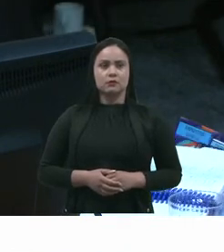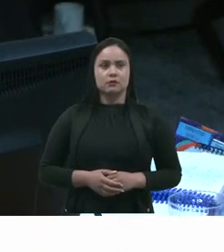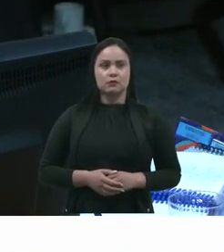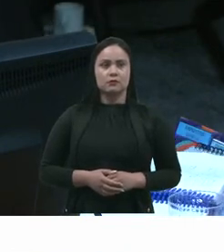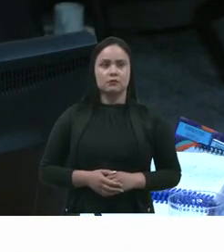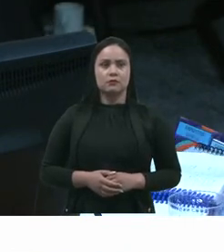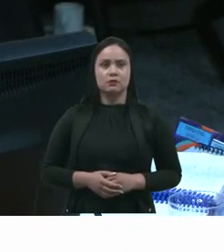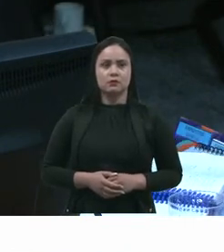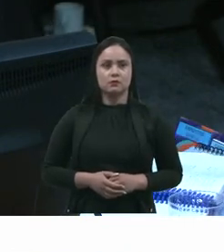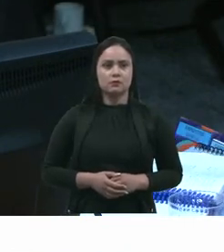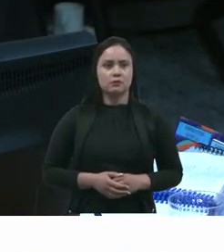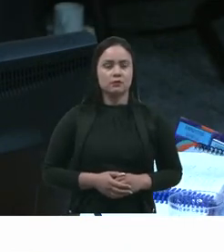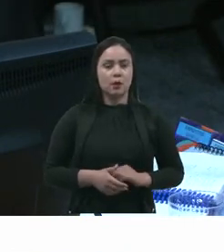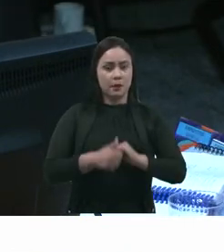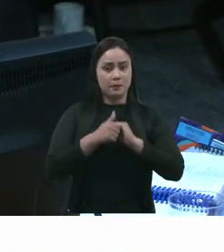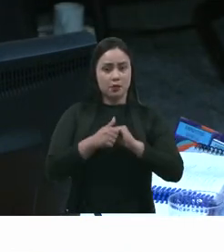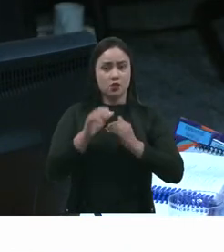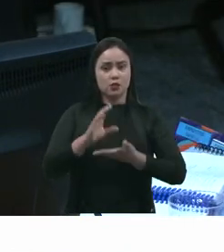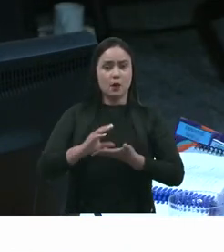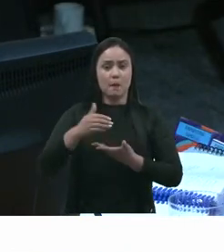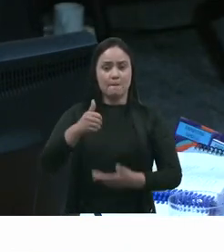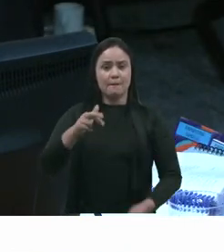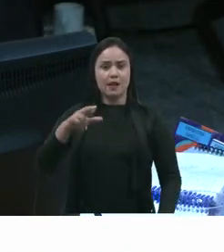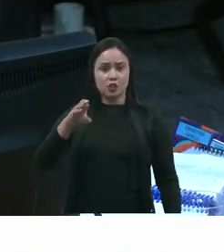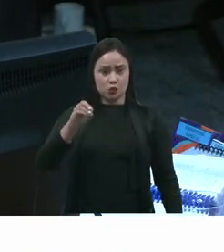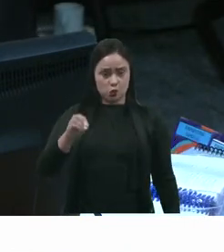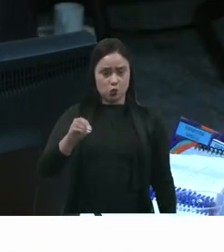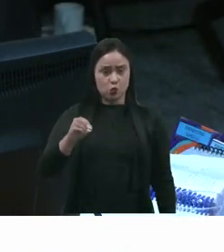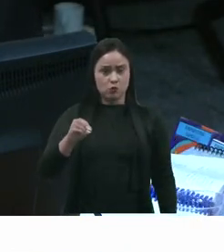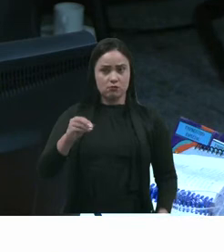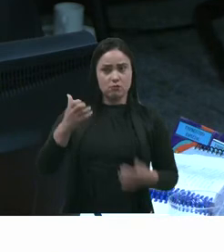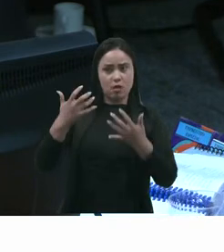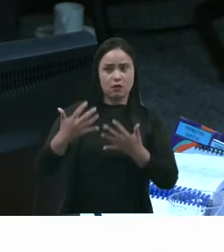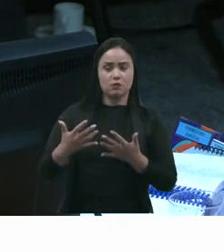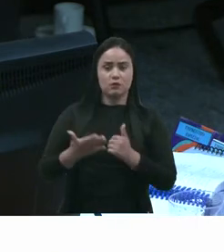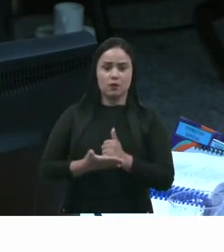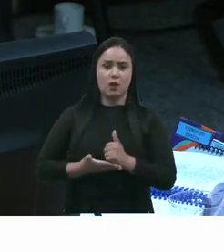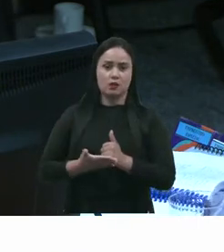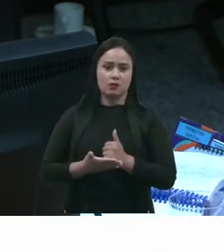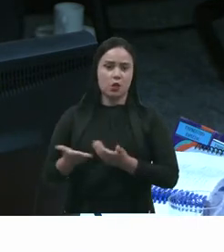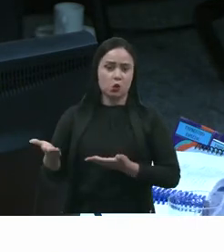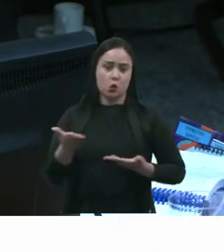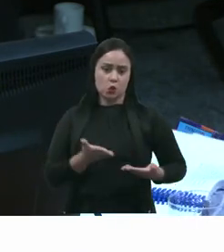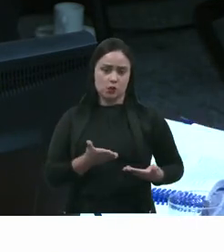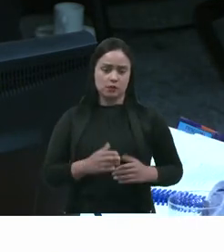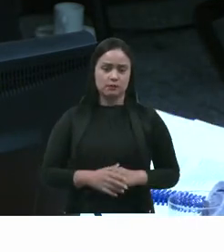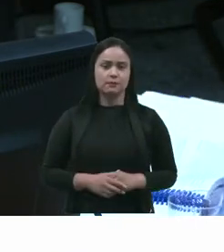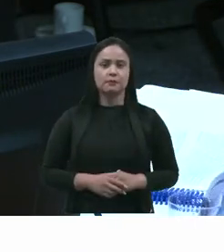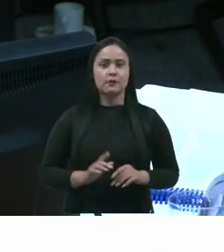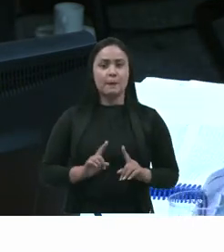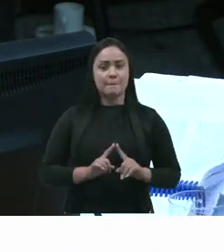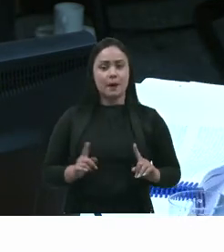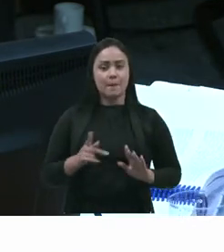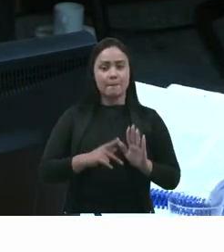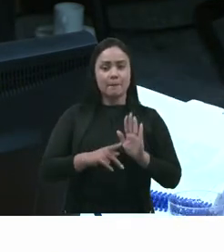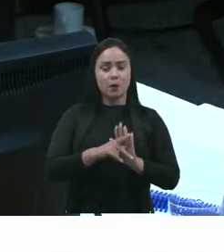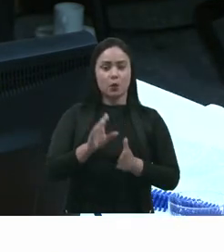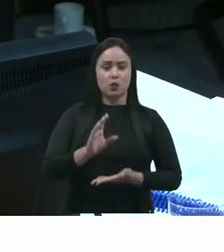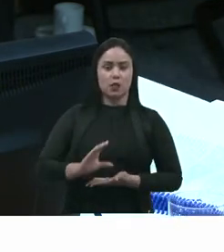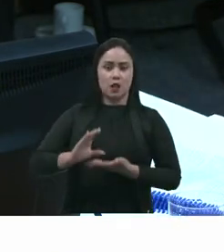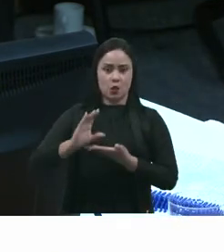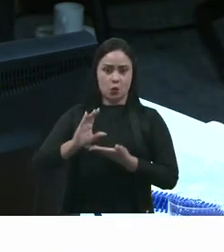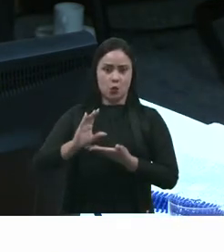o conselheiro Márcio pelas razões fundadas que trouxe, mas o próprio